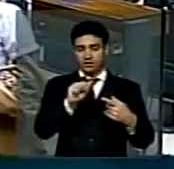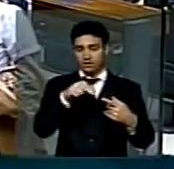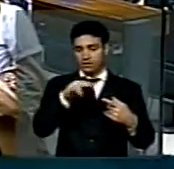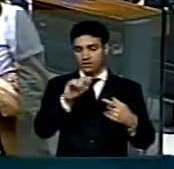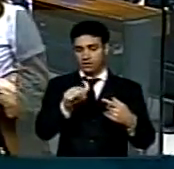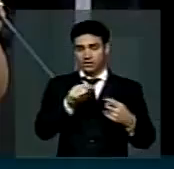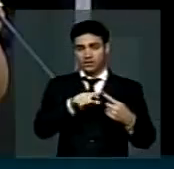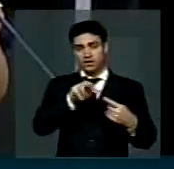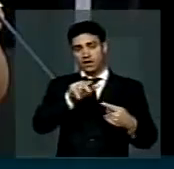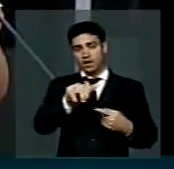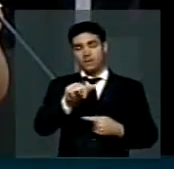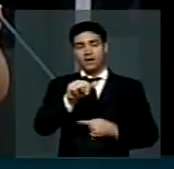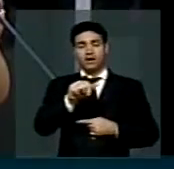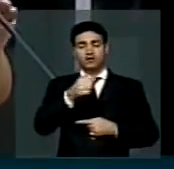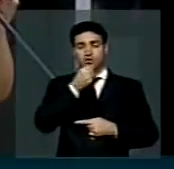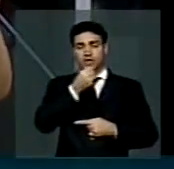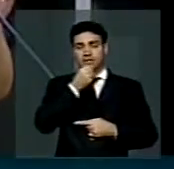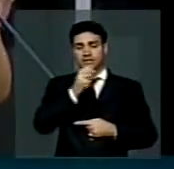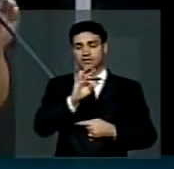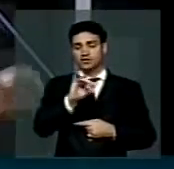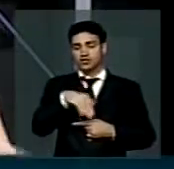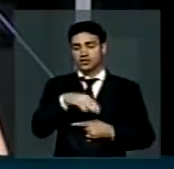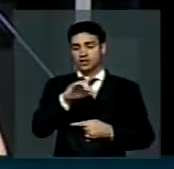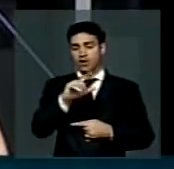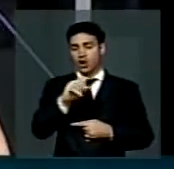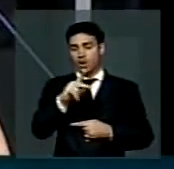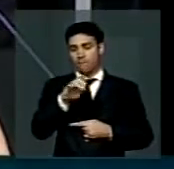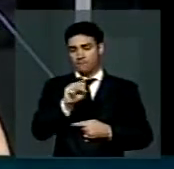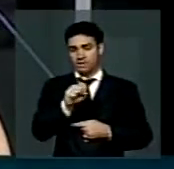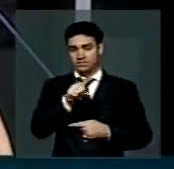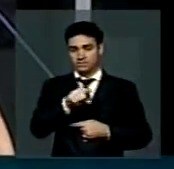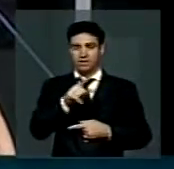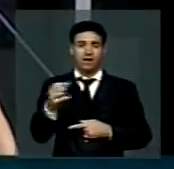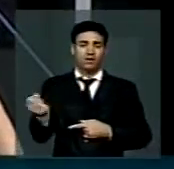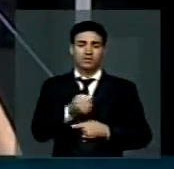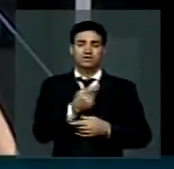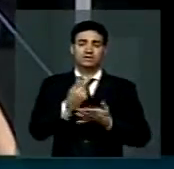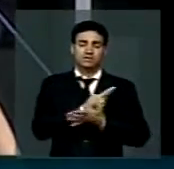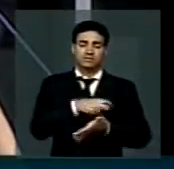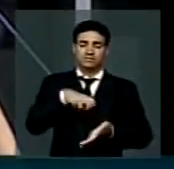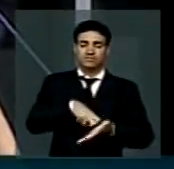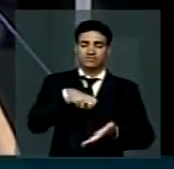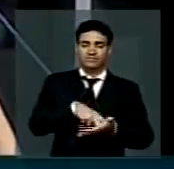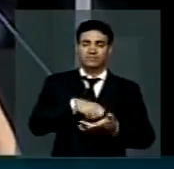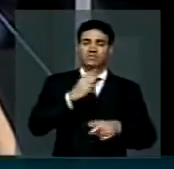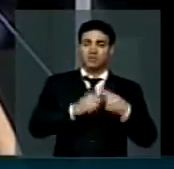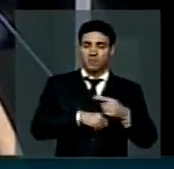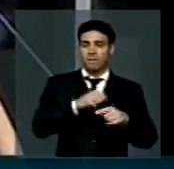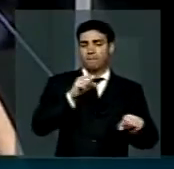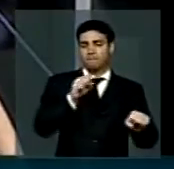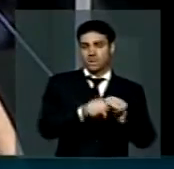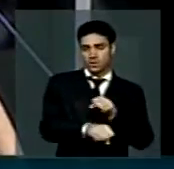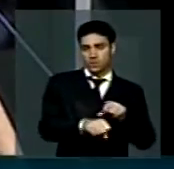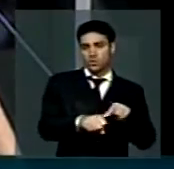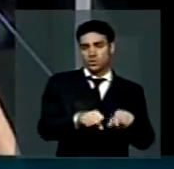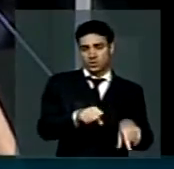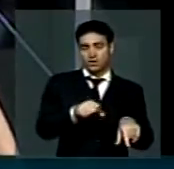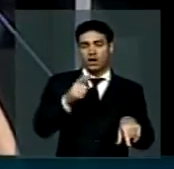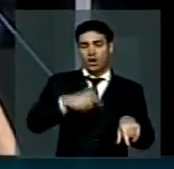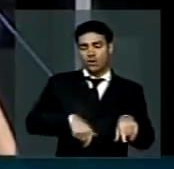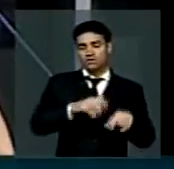do jornalista Tim Lopes, que foi torturado e morto por traficantes na favela da